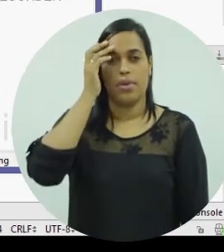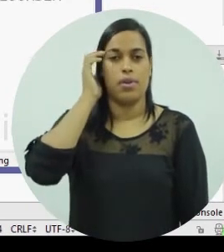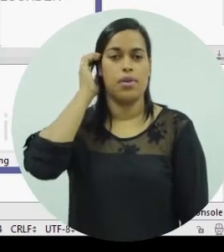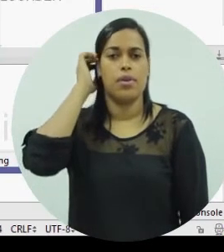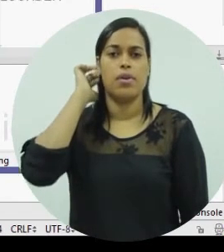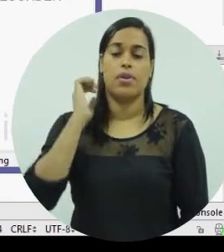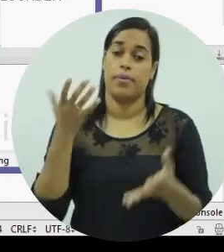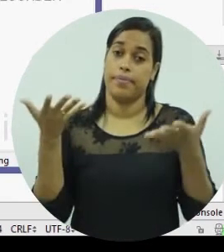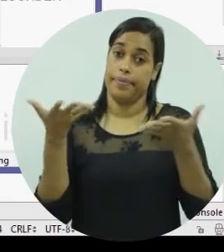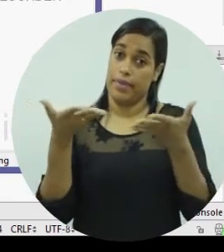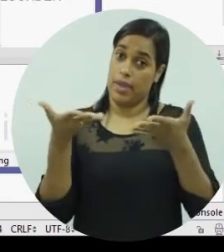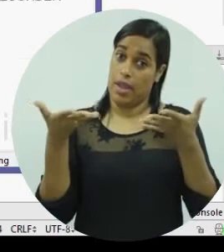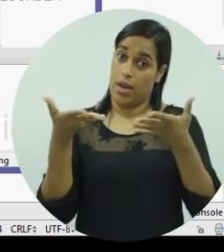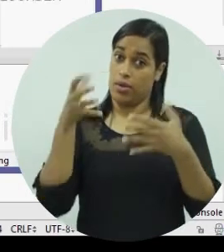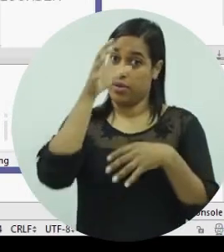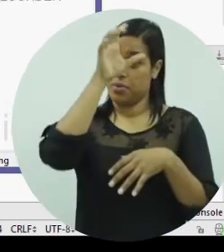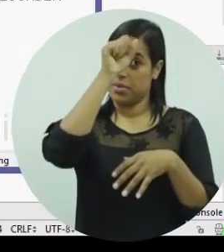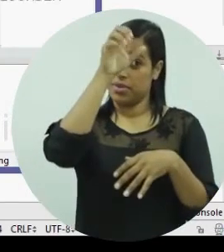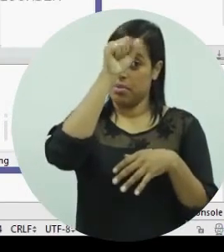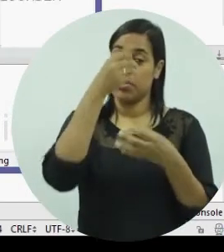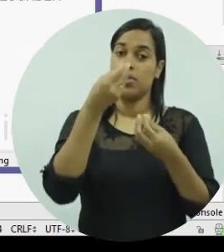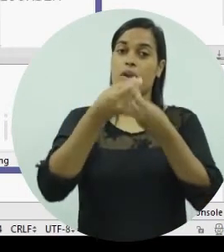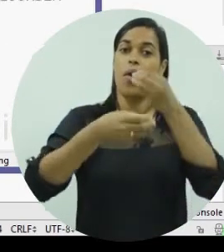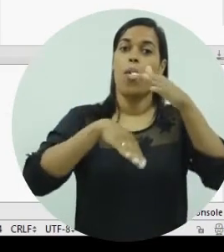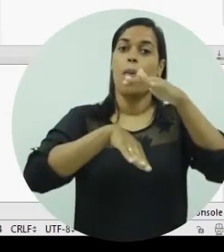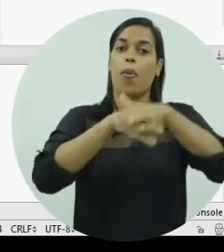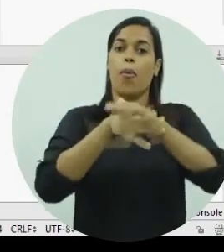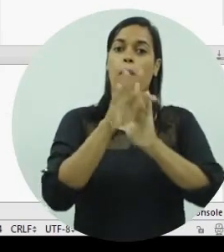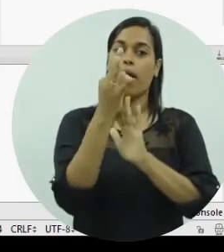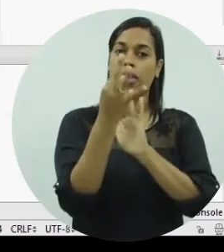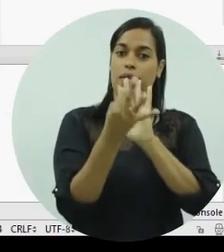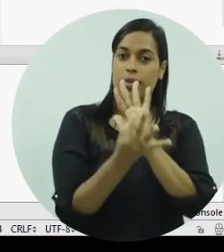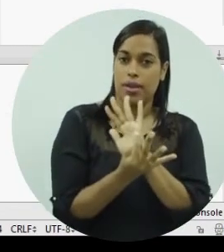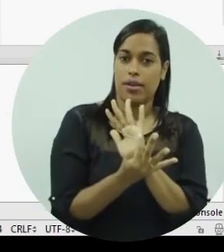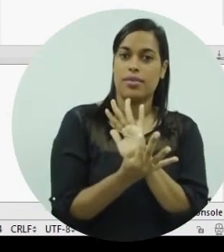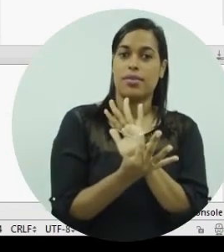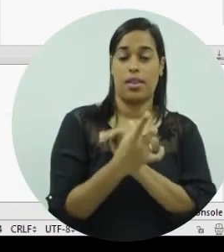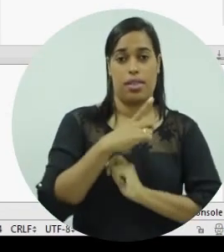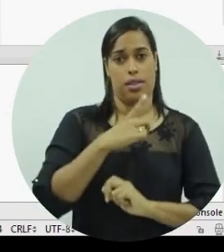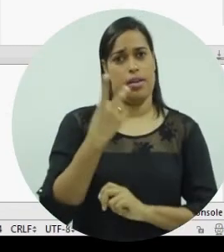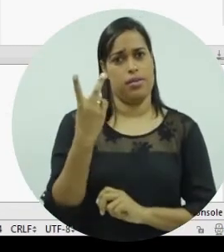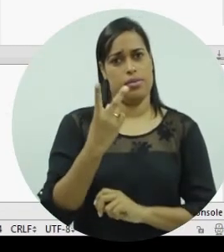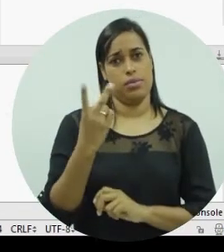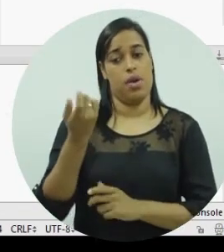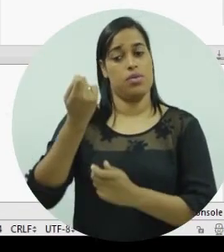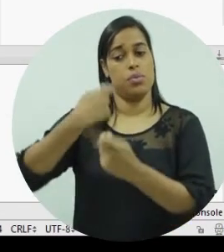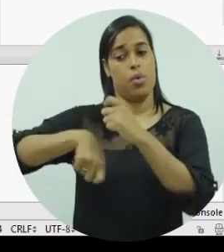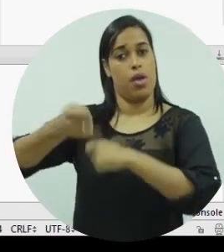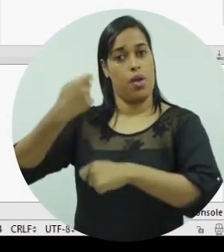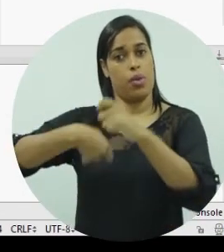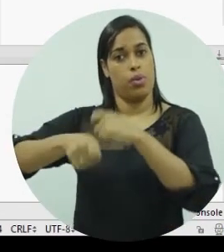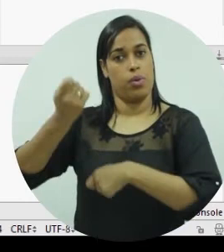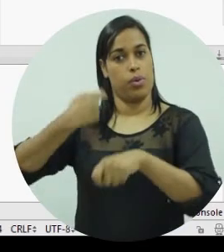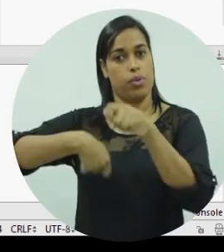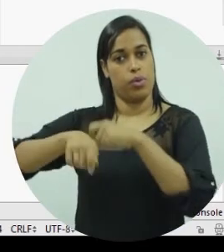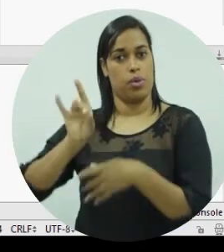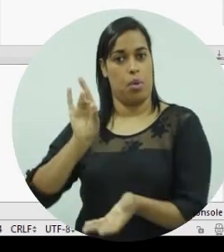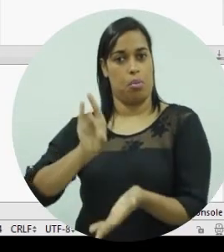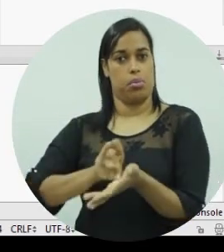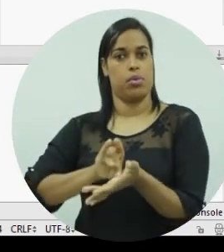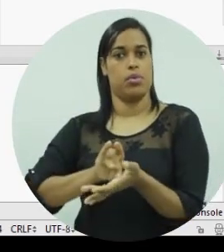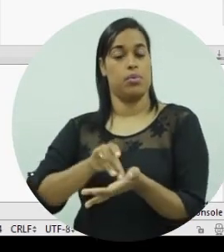Agora vamos aprender formas de guardar texto. Existem duas formas, uma econômica, muito econômica, e